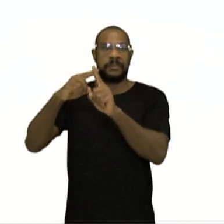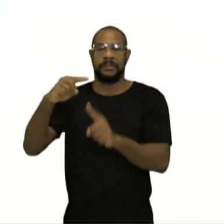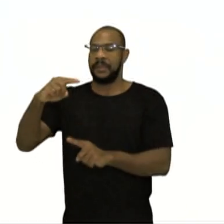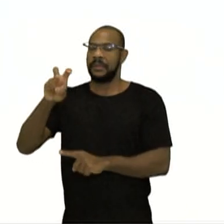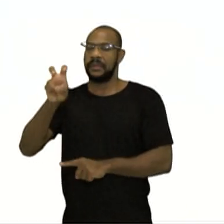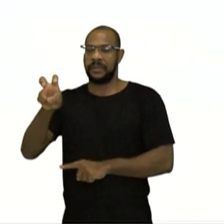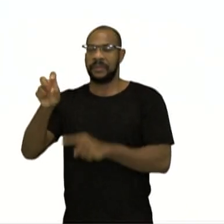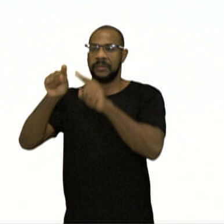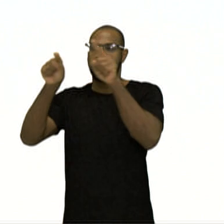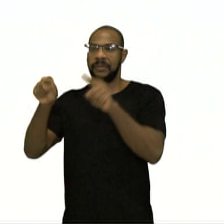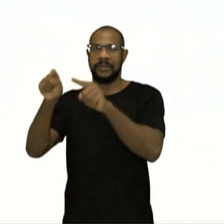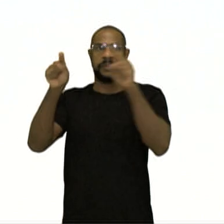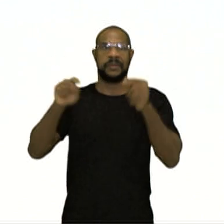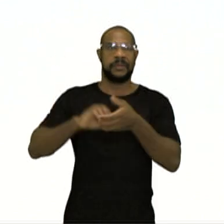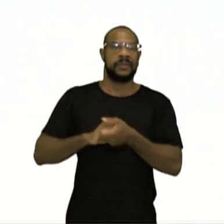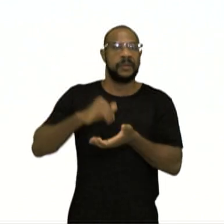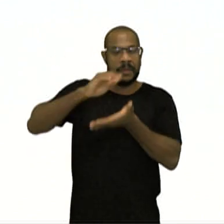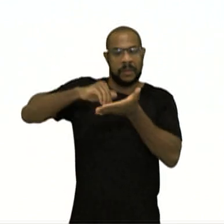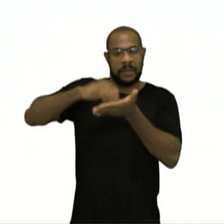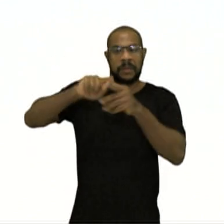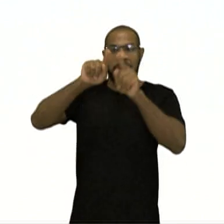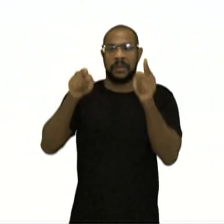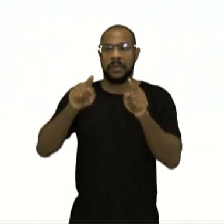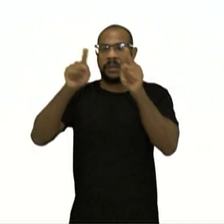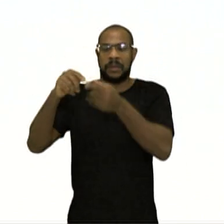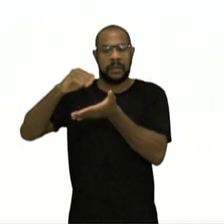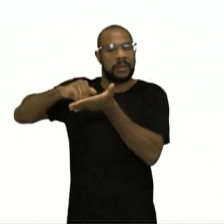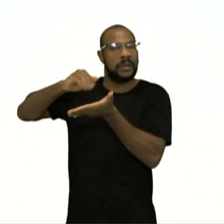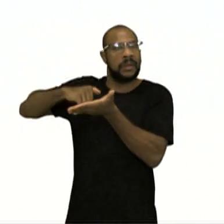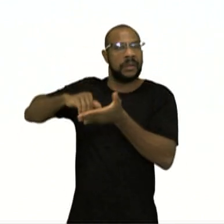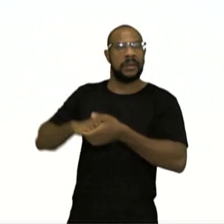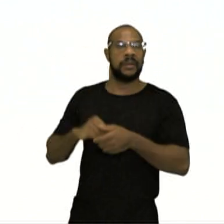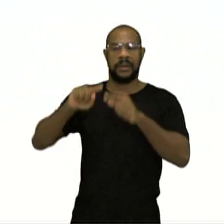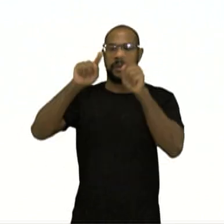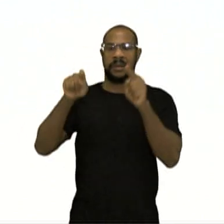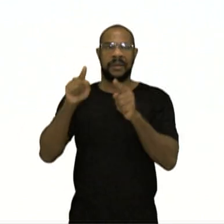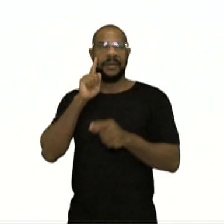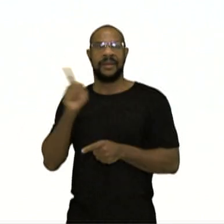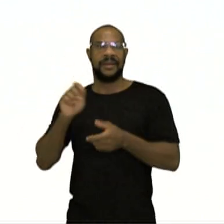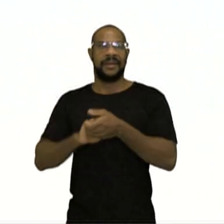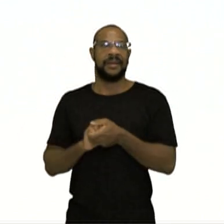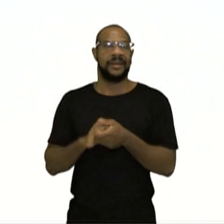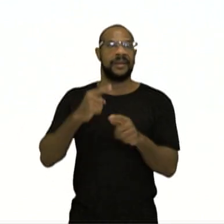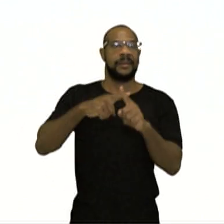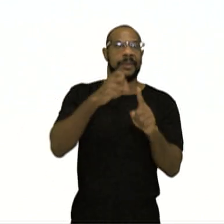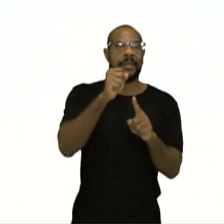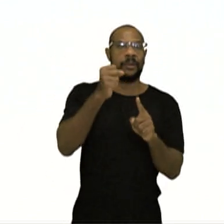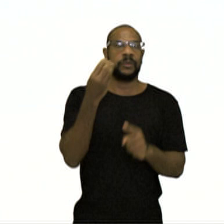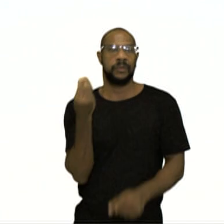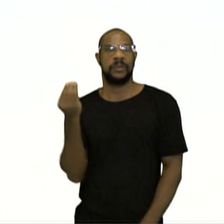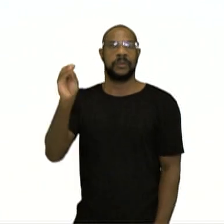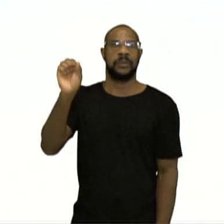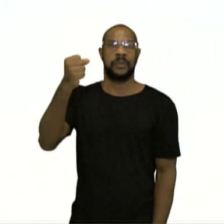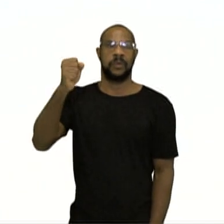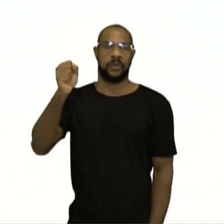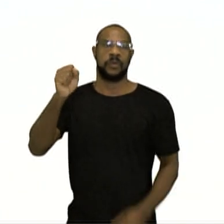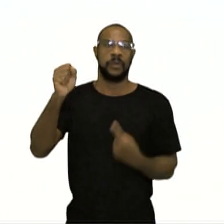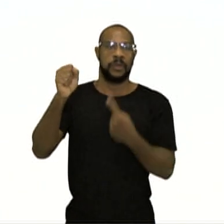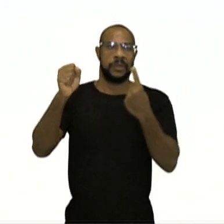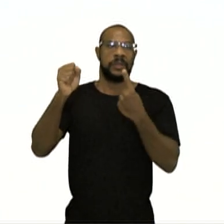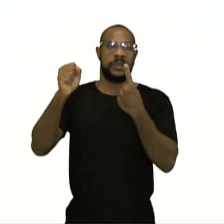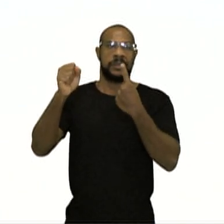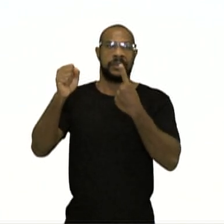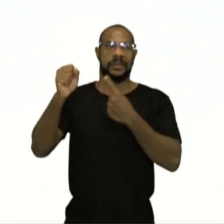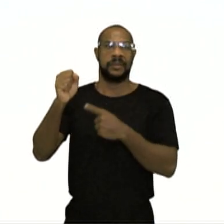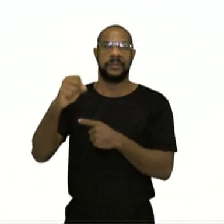Usando a notação simplificada, o que a gente vai fazer é eliminar os parênteses. Então, no lugar de mais 8 com parênteses, fica 8 sozinho.